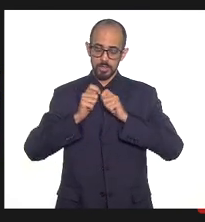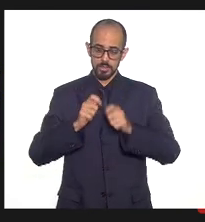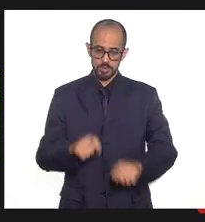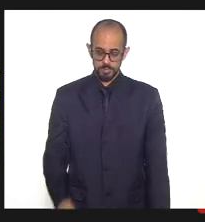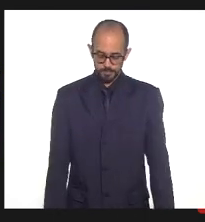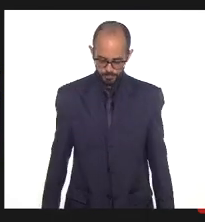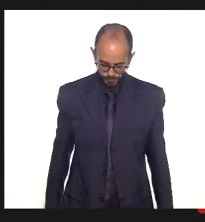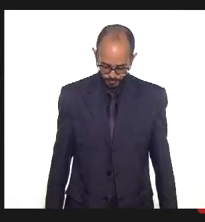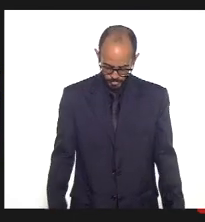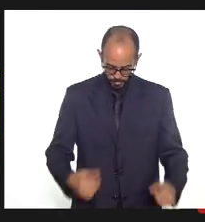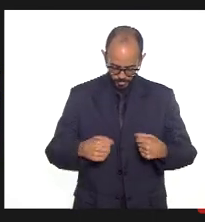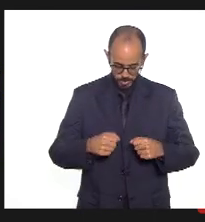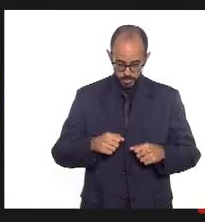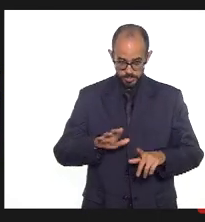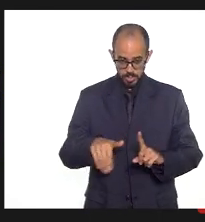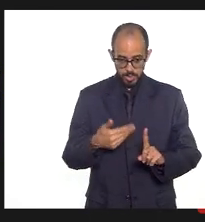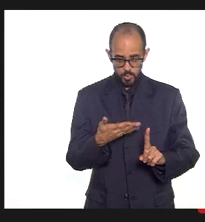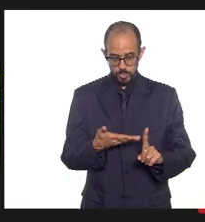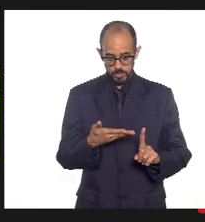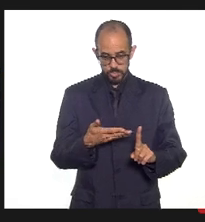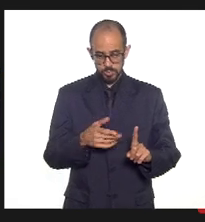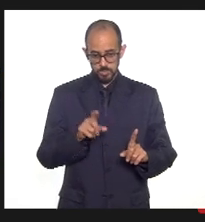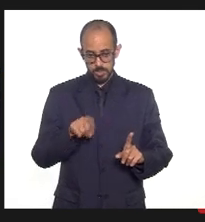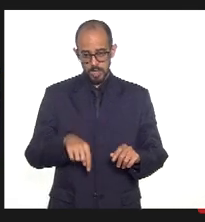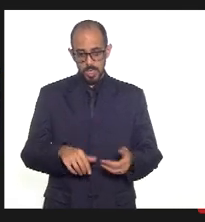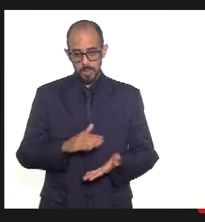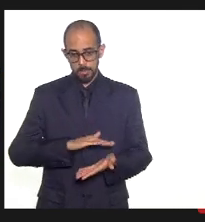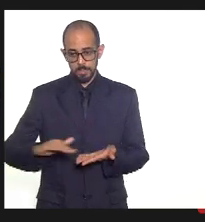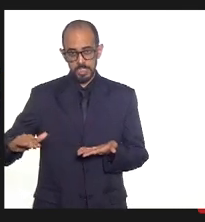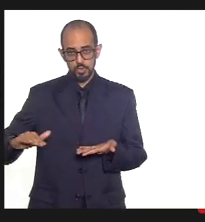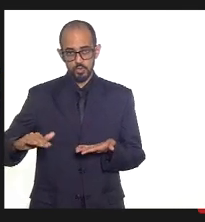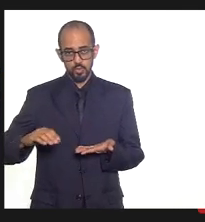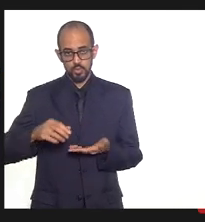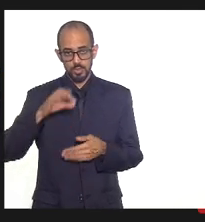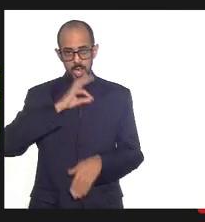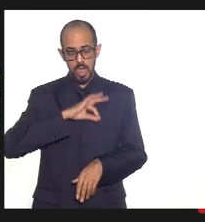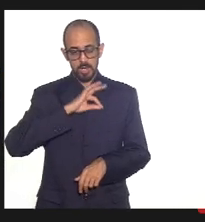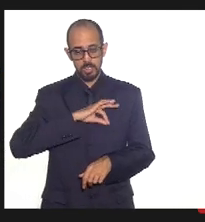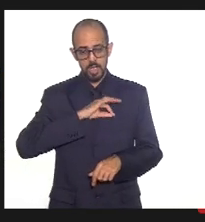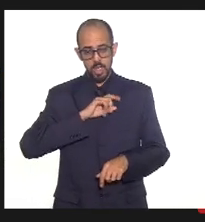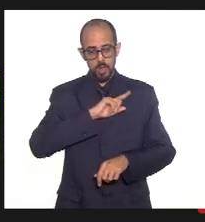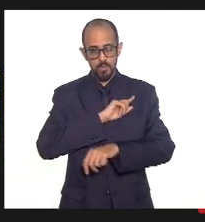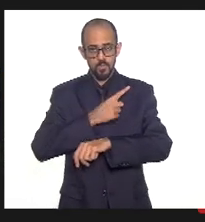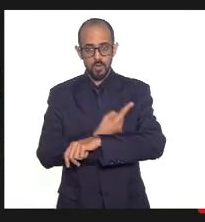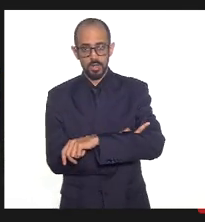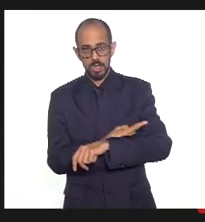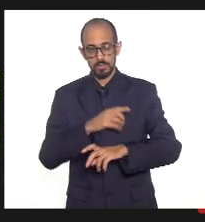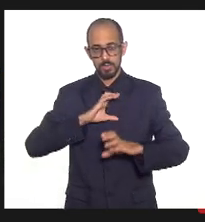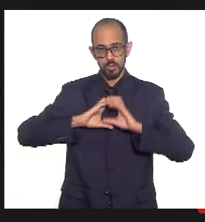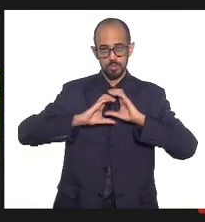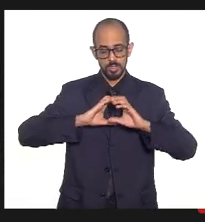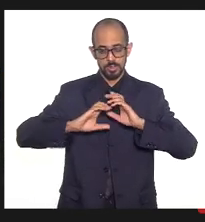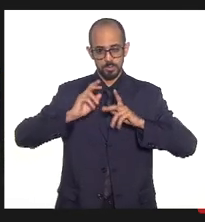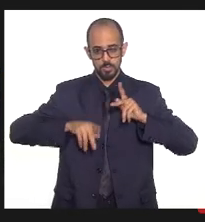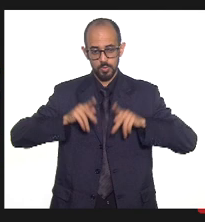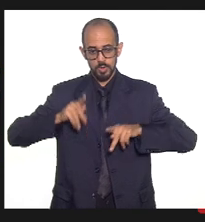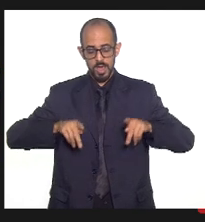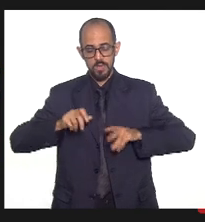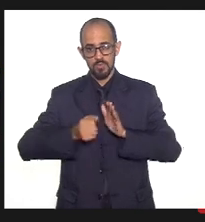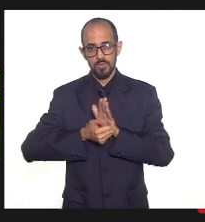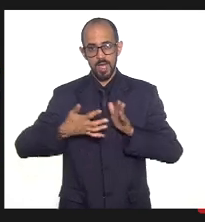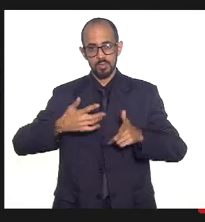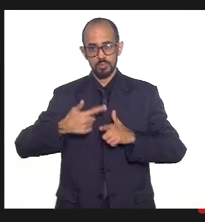E que precisa ser reconhecido. Então, é piso salarial, é fortalecimento da comunicação popular, são várias